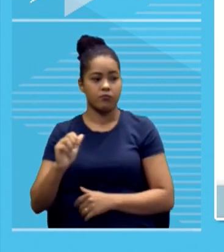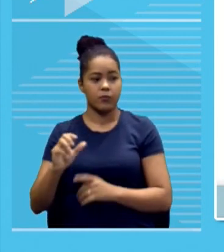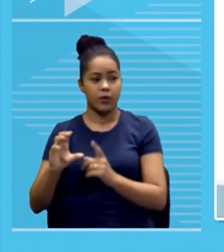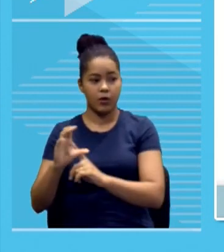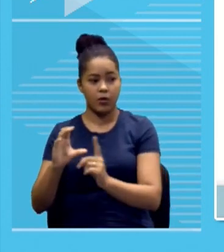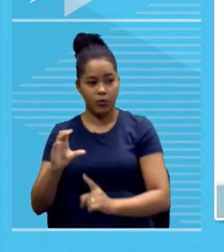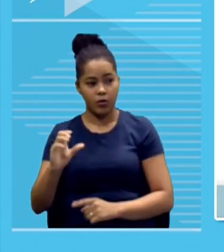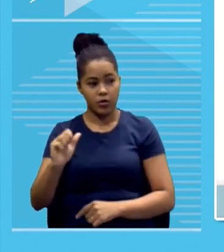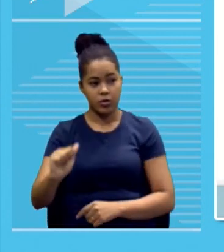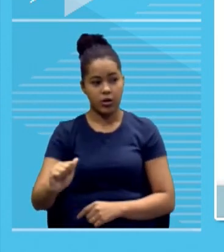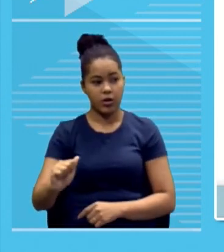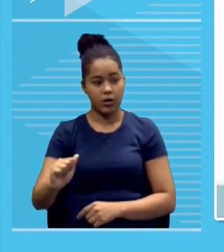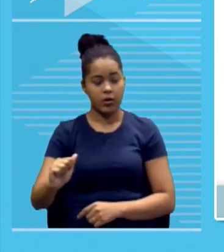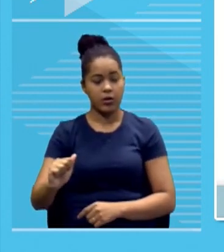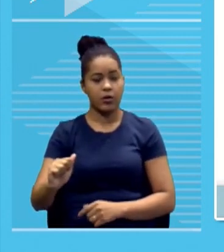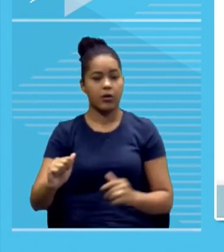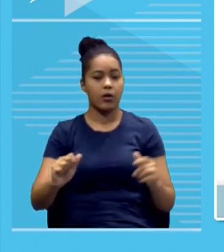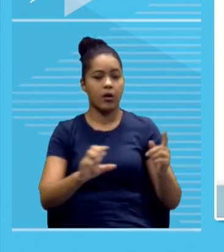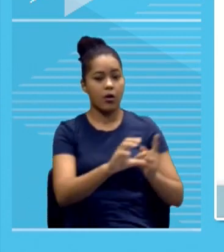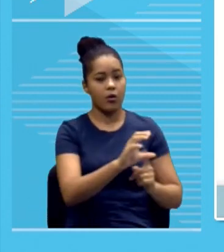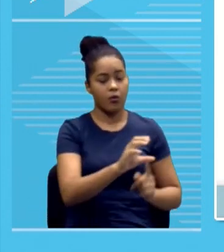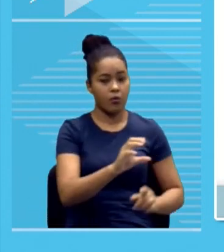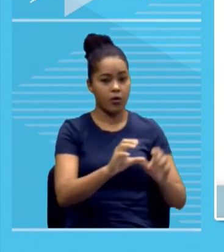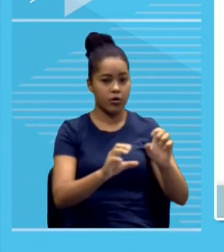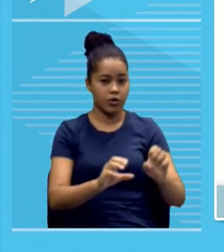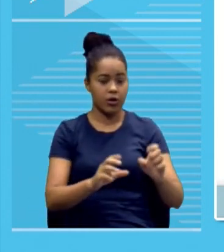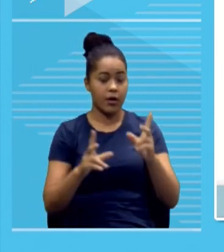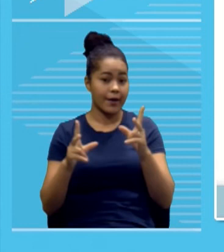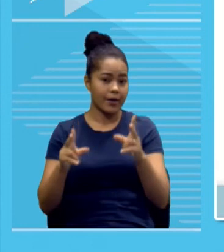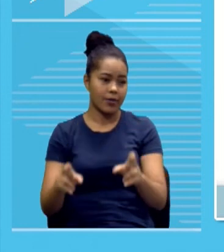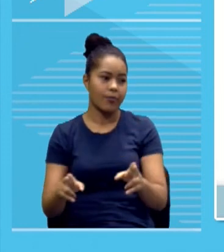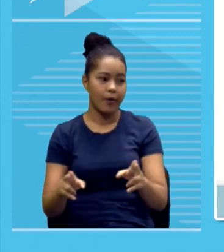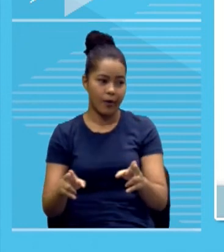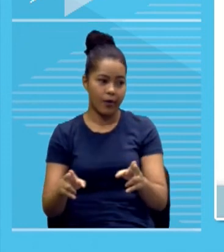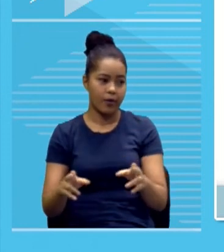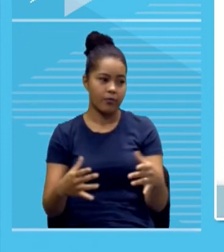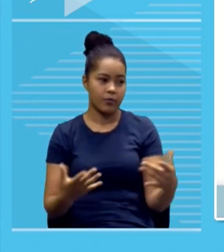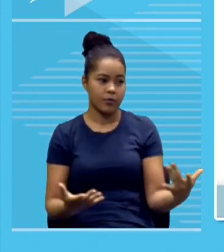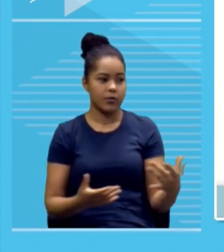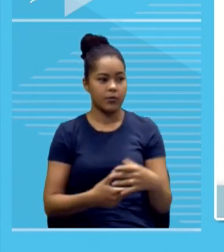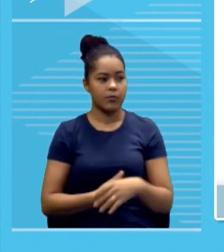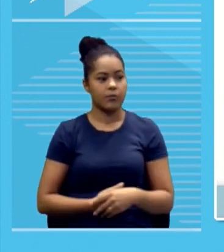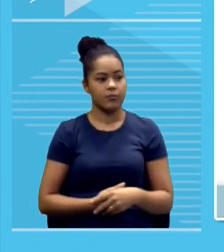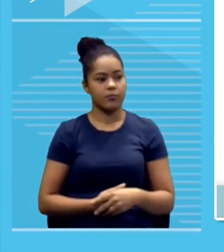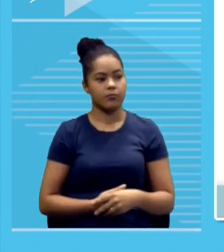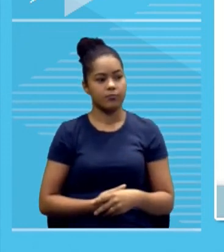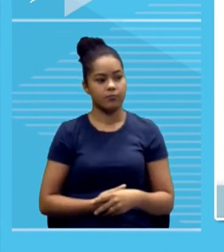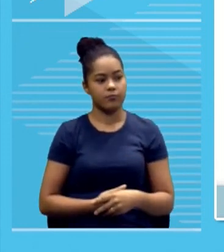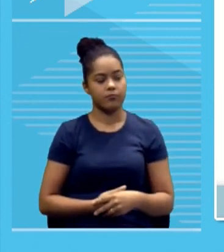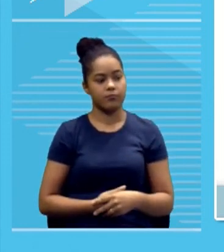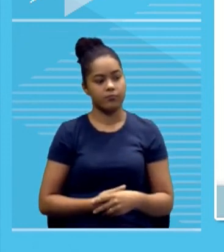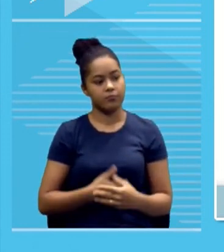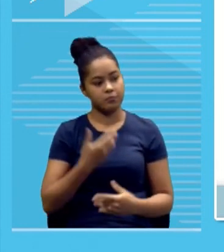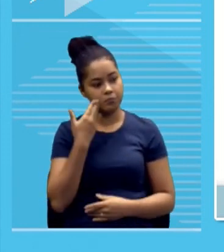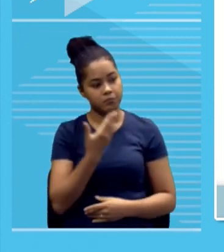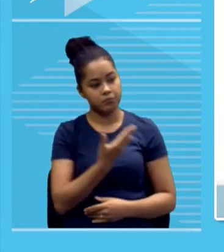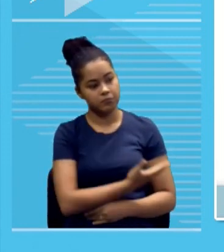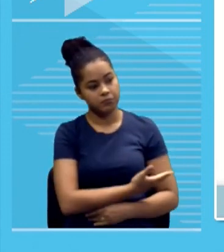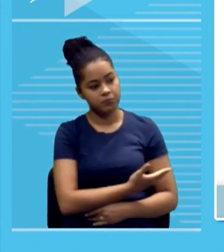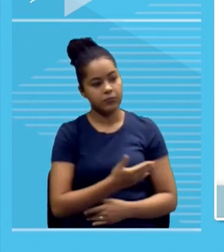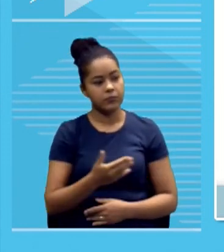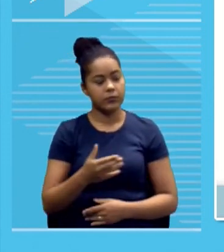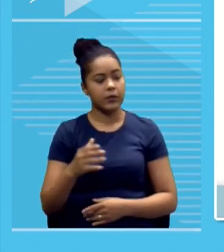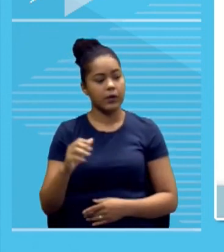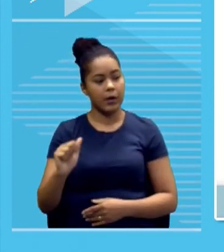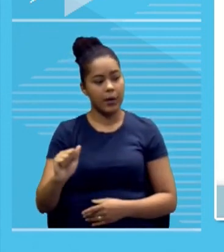no ponto E. Tudo que falar o contrário já está fora. Ó, e A é igual a IE, e A é igual a IB, que é igual a IE, ainda